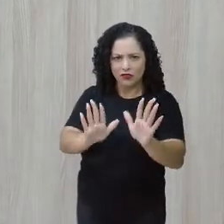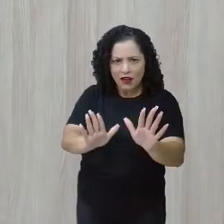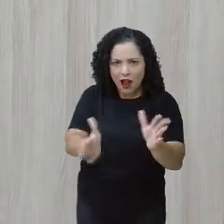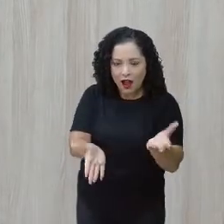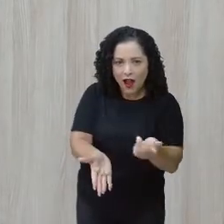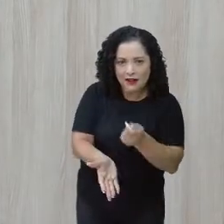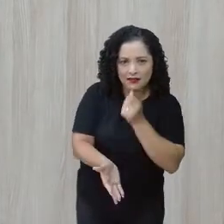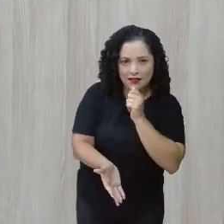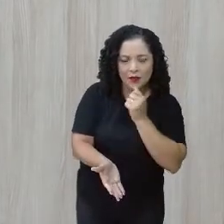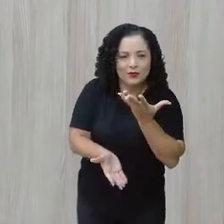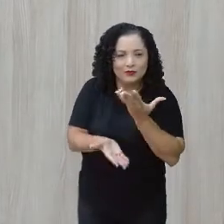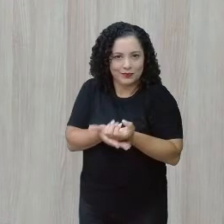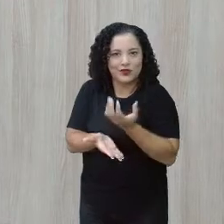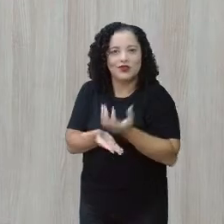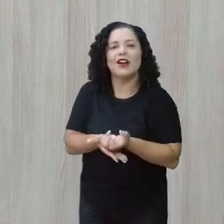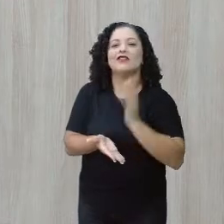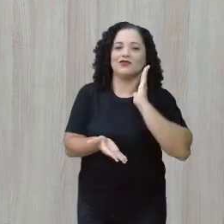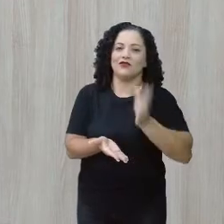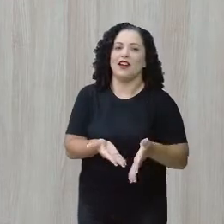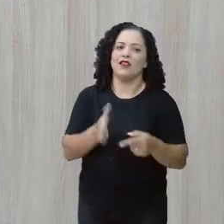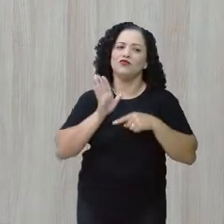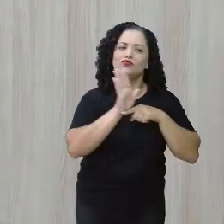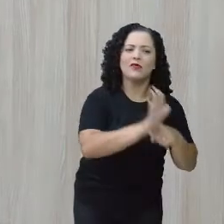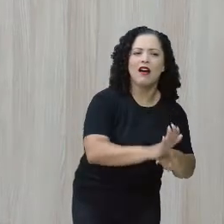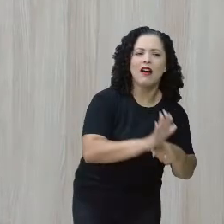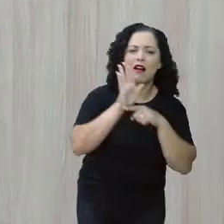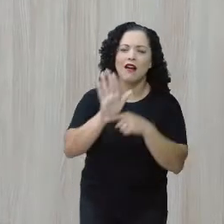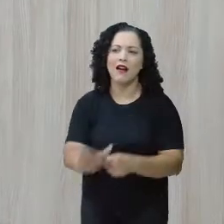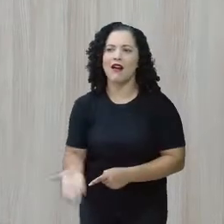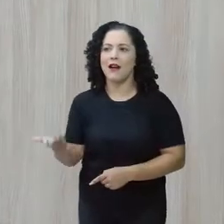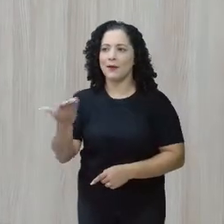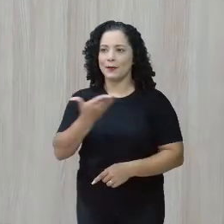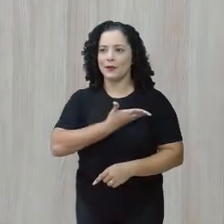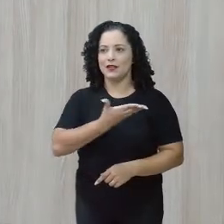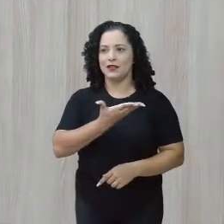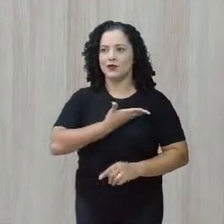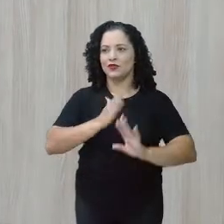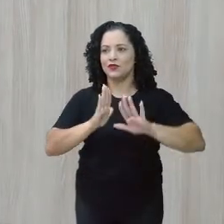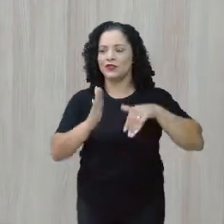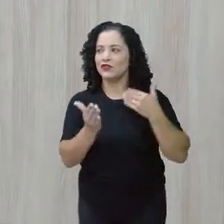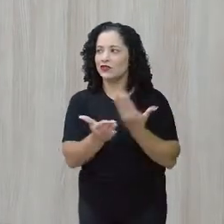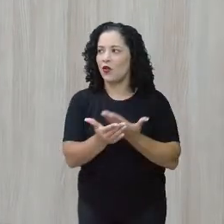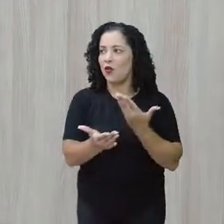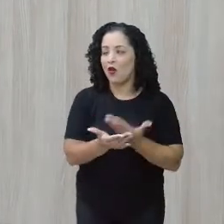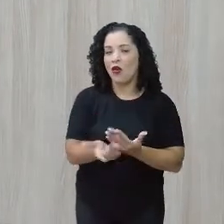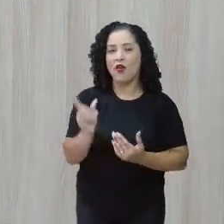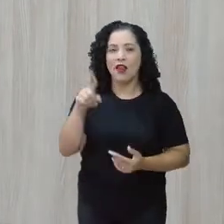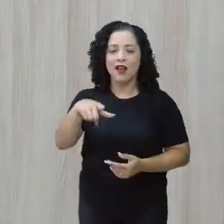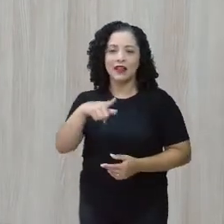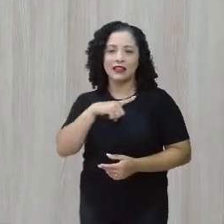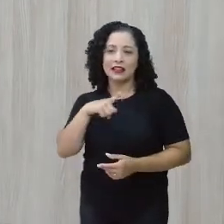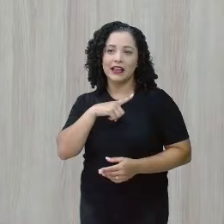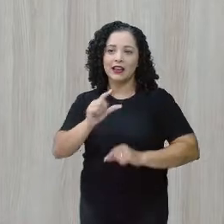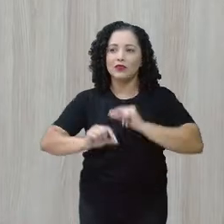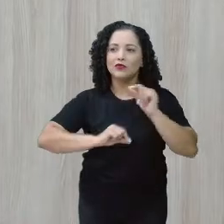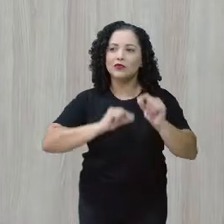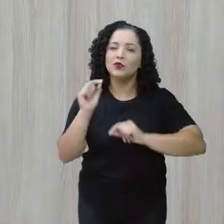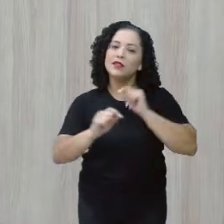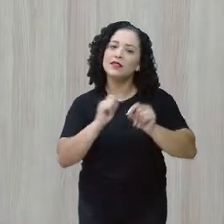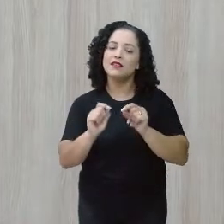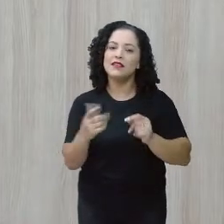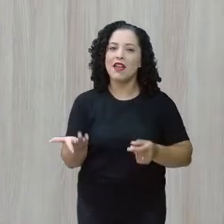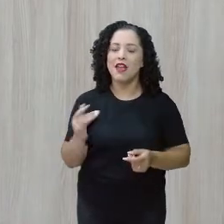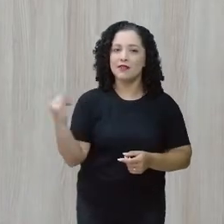baixar. Quem já baixou, ajudar os amigos lá na escola, né, colocando aí a questão de que é